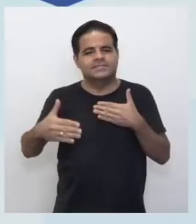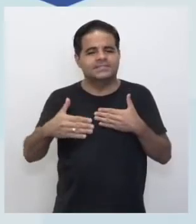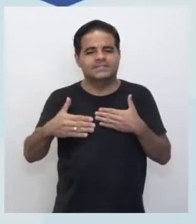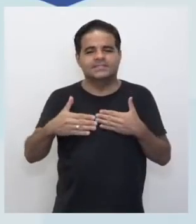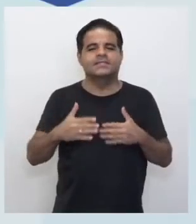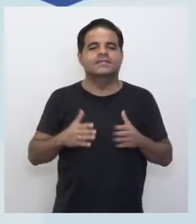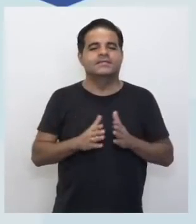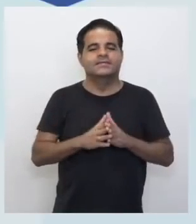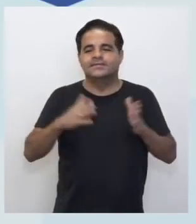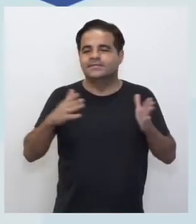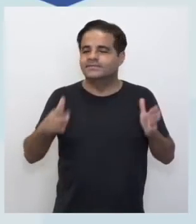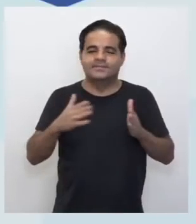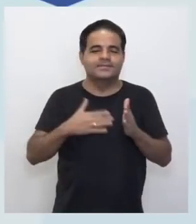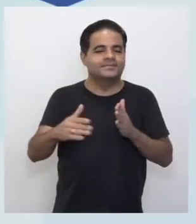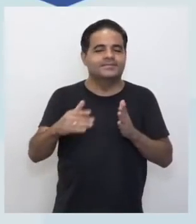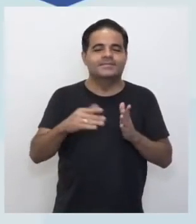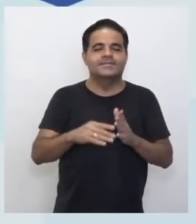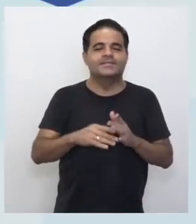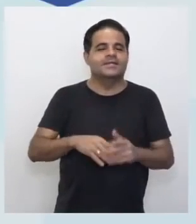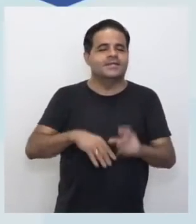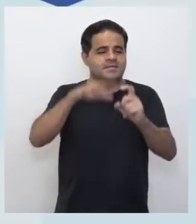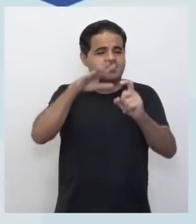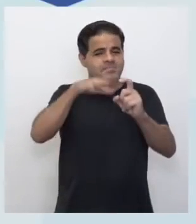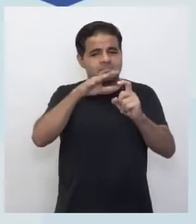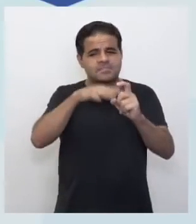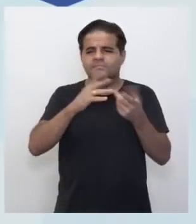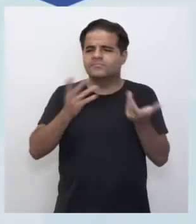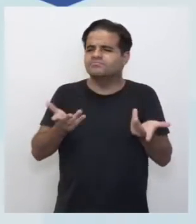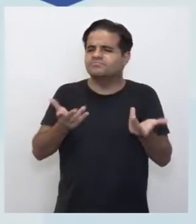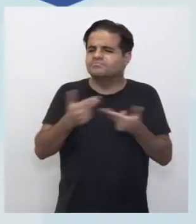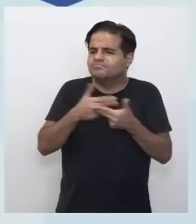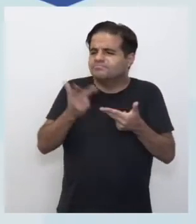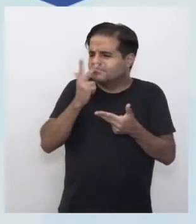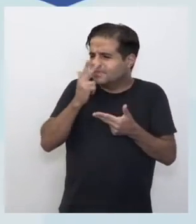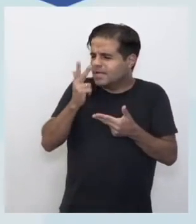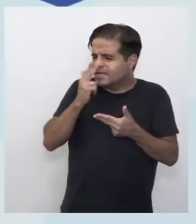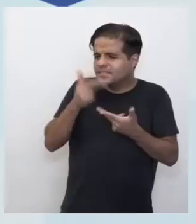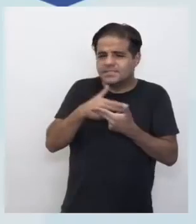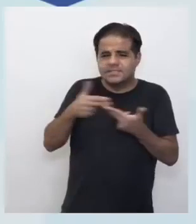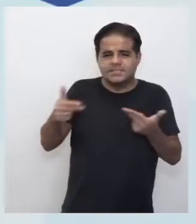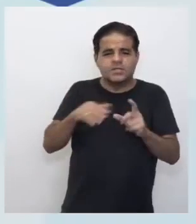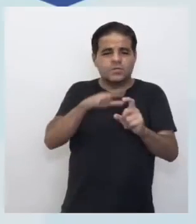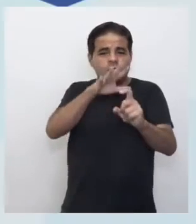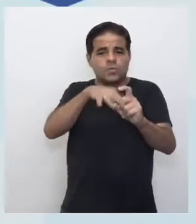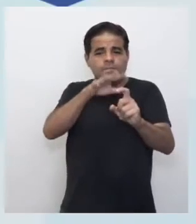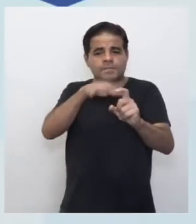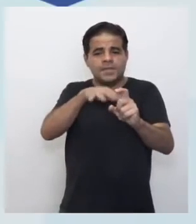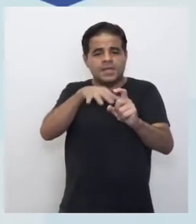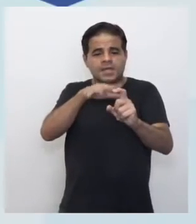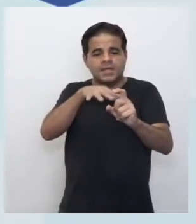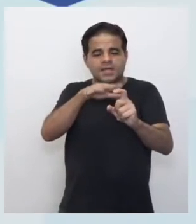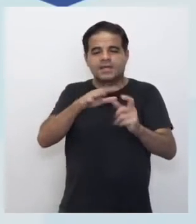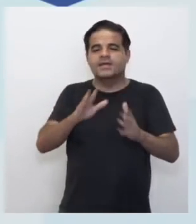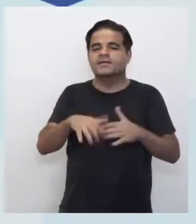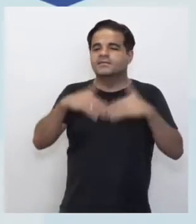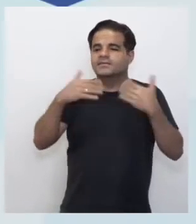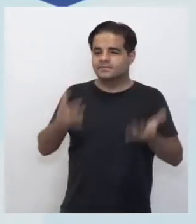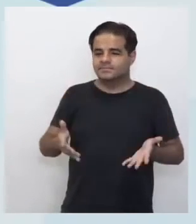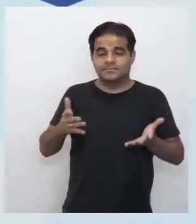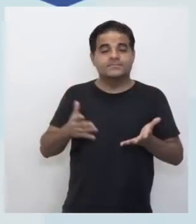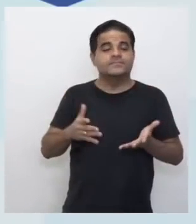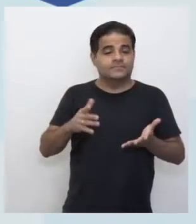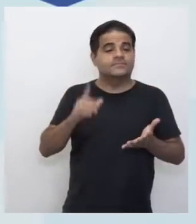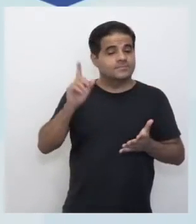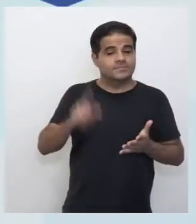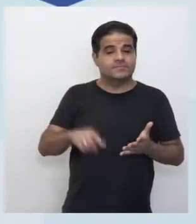entre mito e racionalidade, porque fica parecendo que o mito não é uma coisa racional,